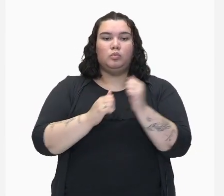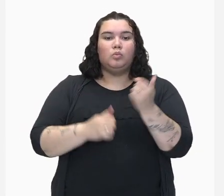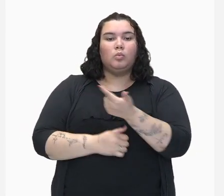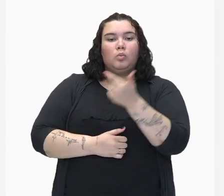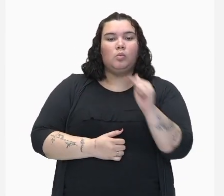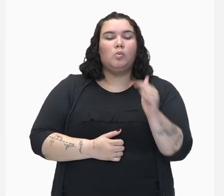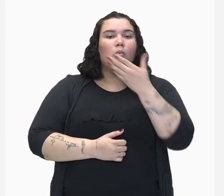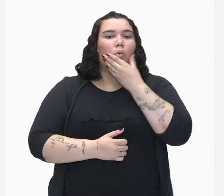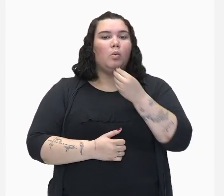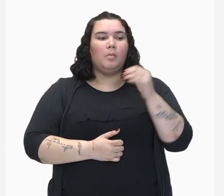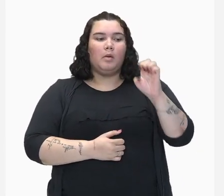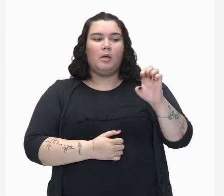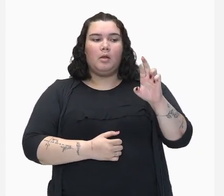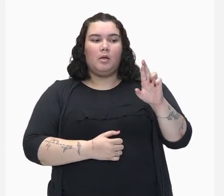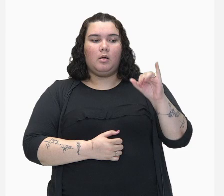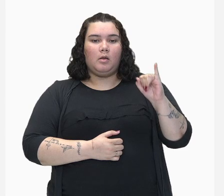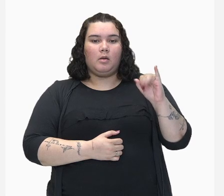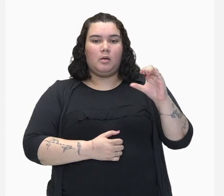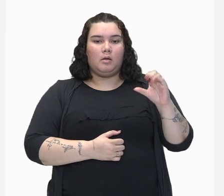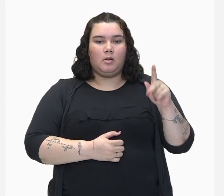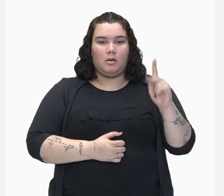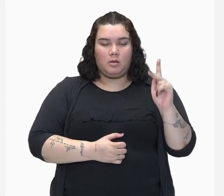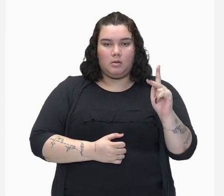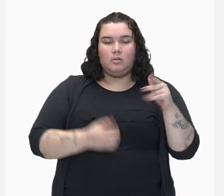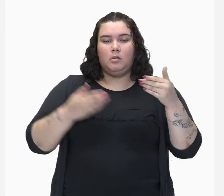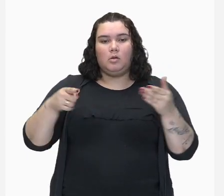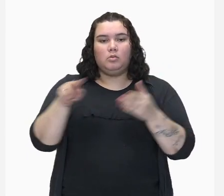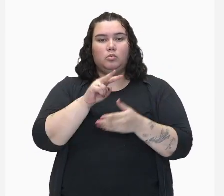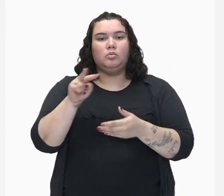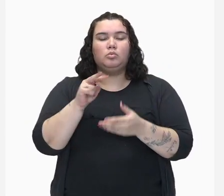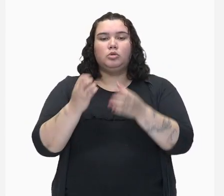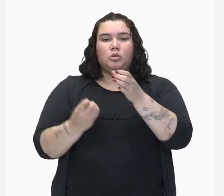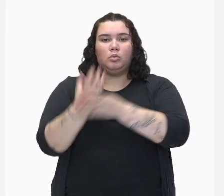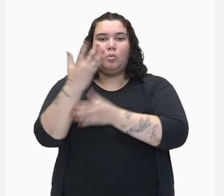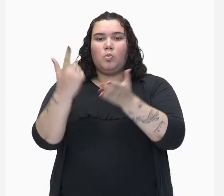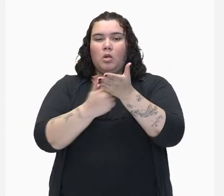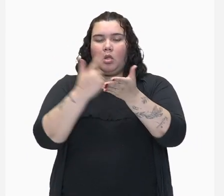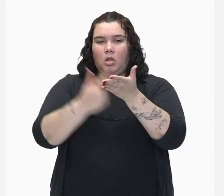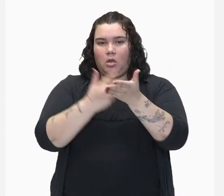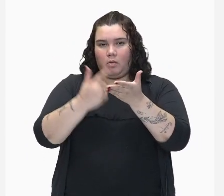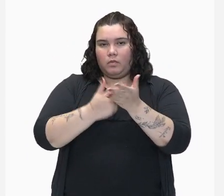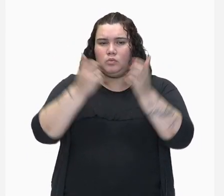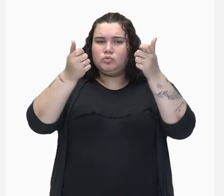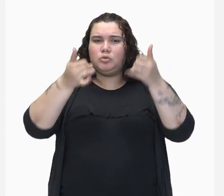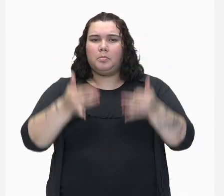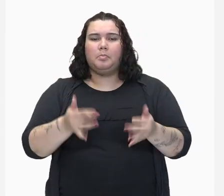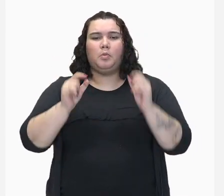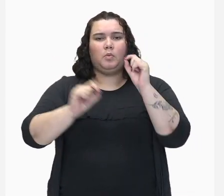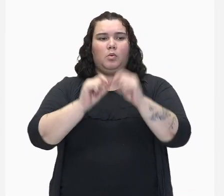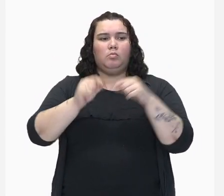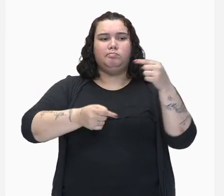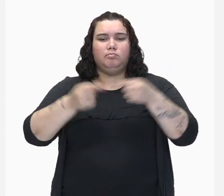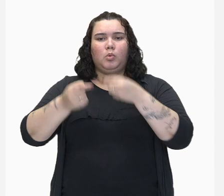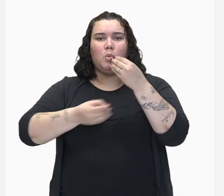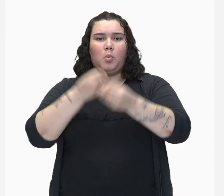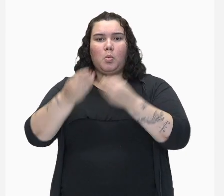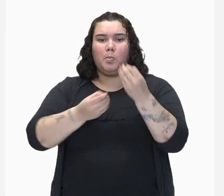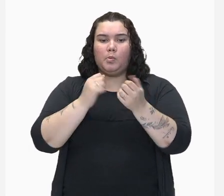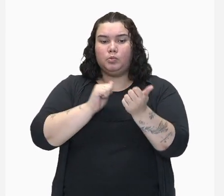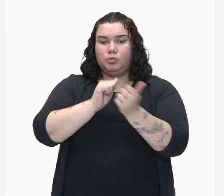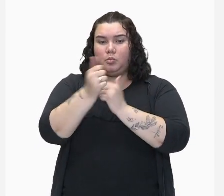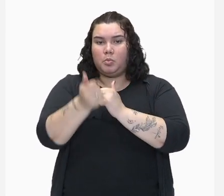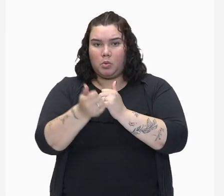ele escreveu um livro sobre Quest for Excitement, onde ele discute como o esporte moderno